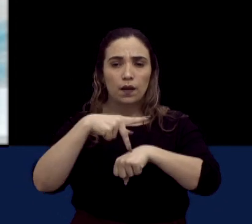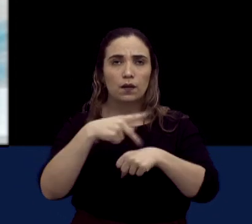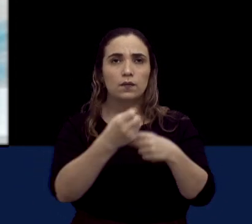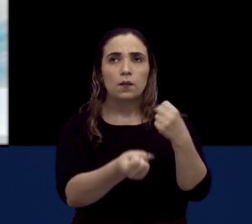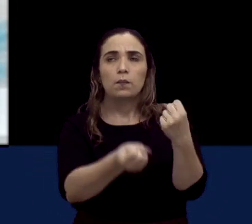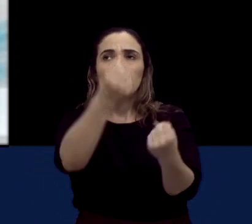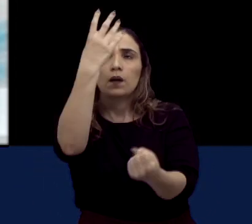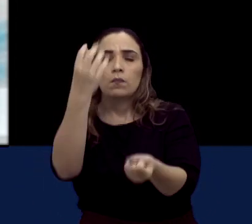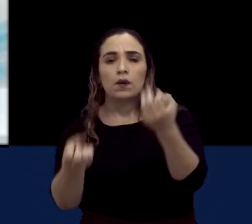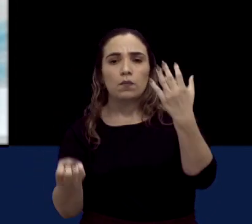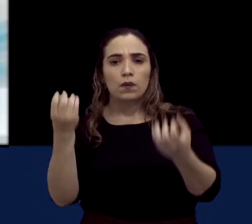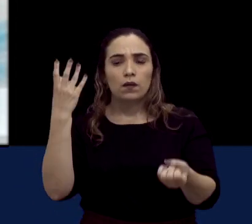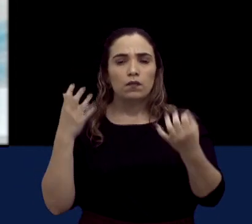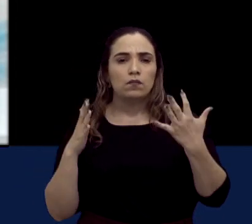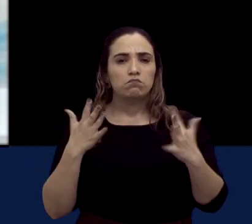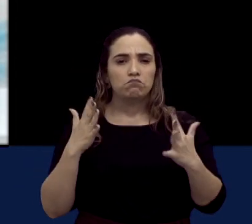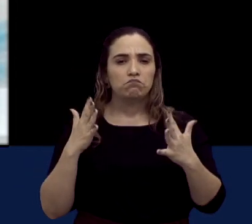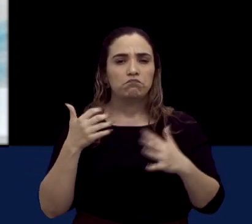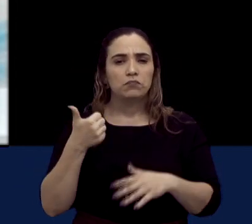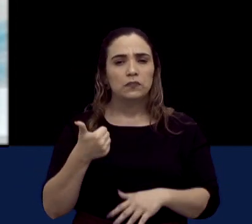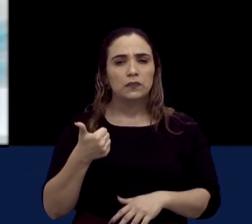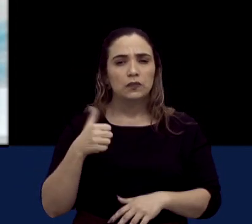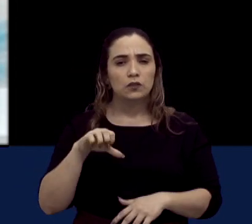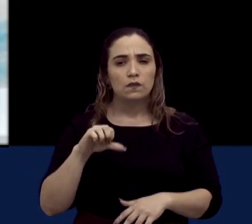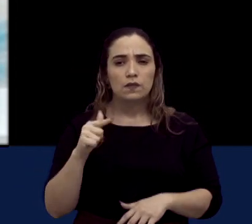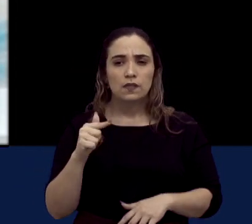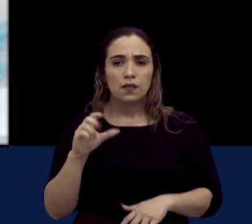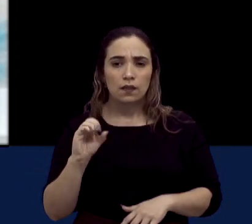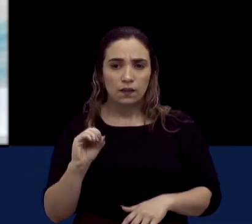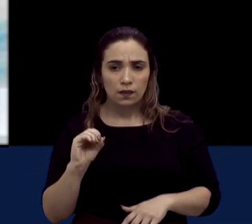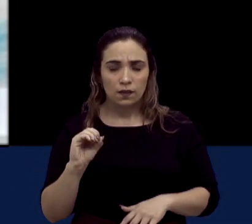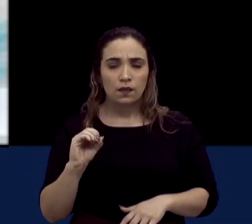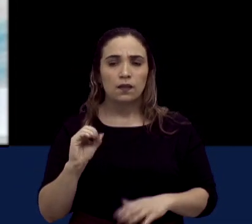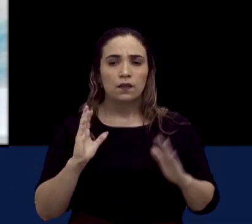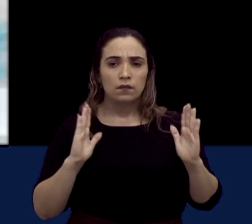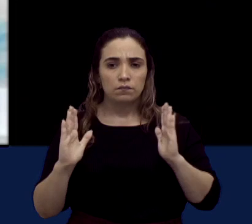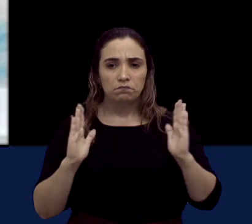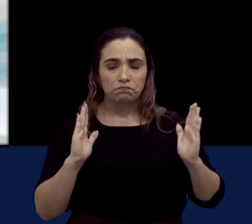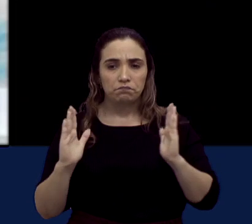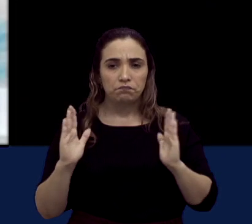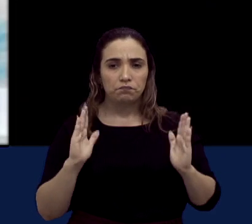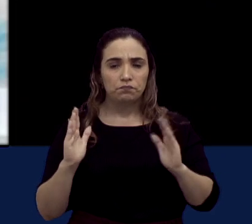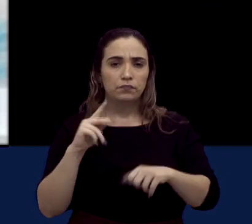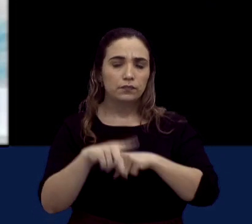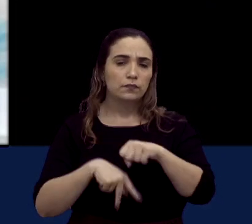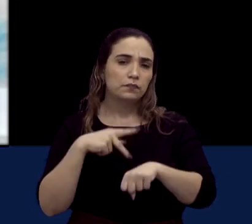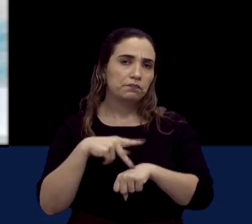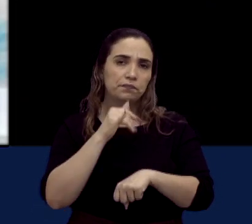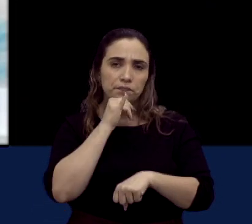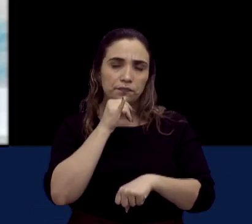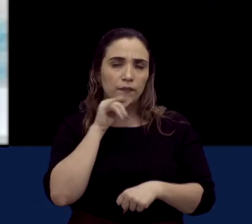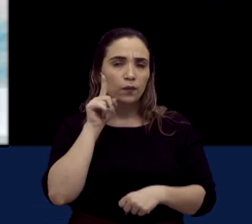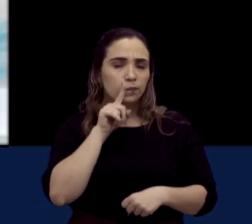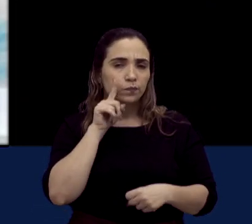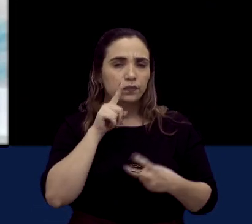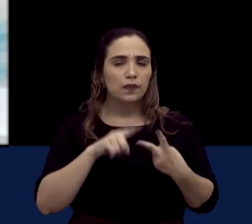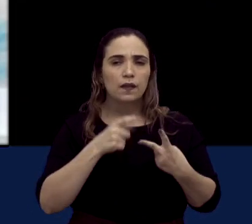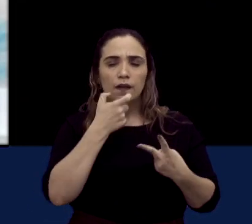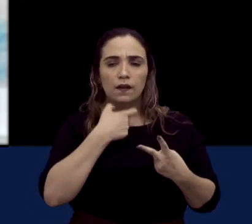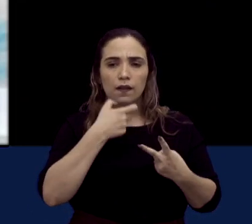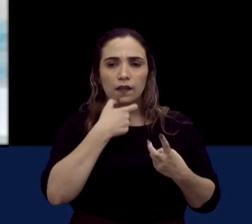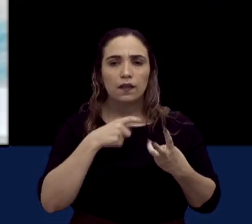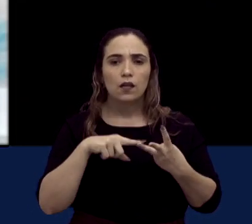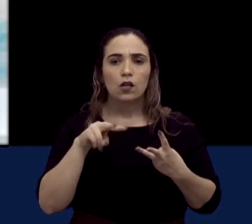países por volta da década de 70, né? Países como os Estados Unidos, Inglaterra e